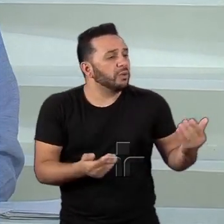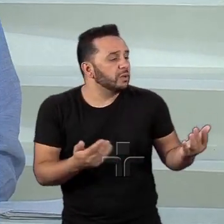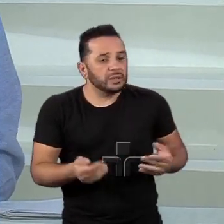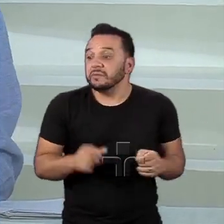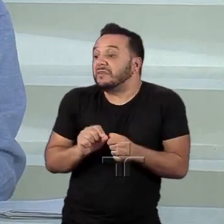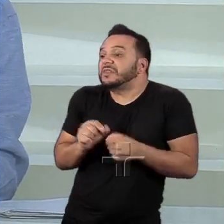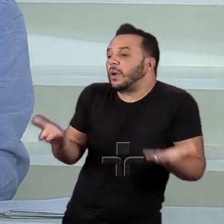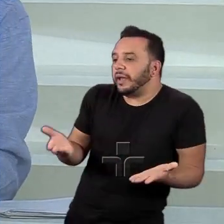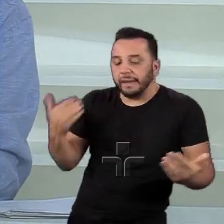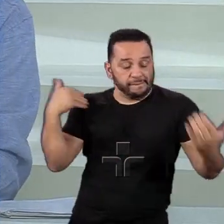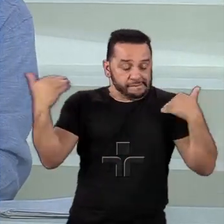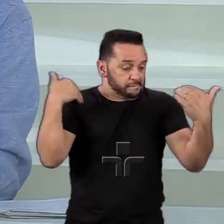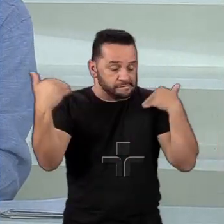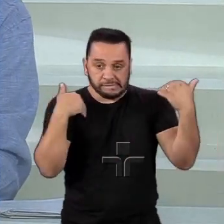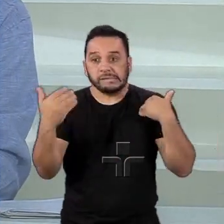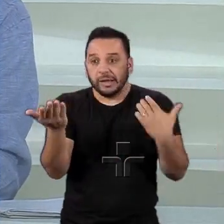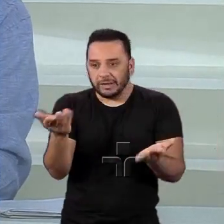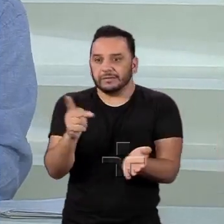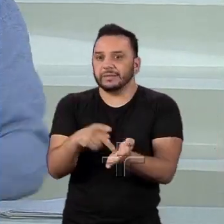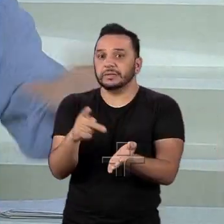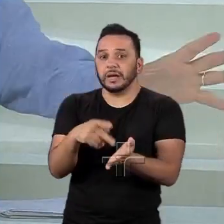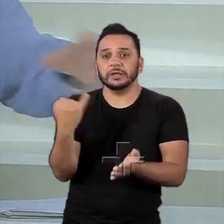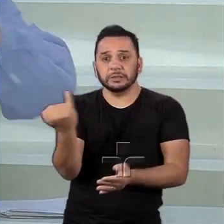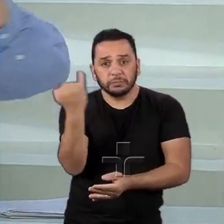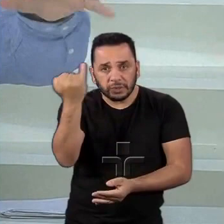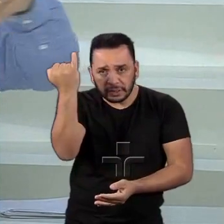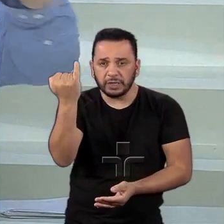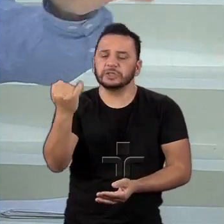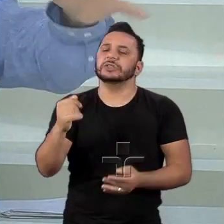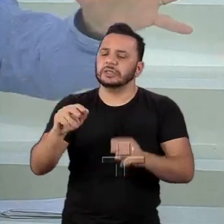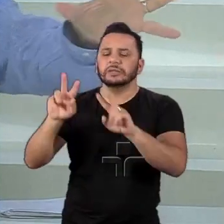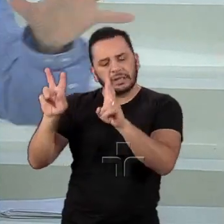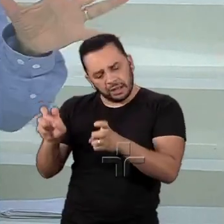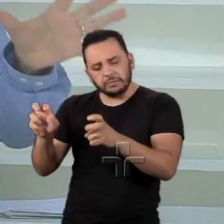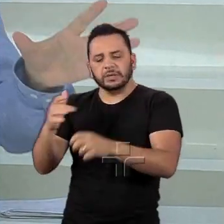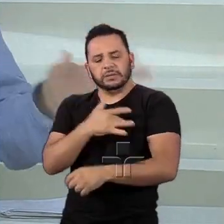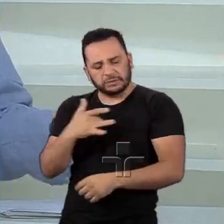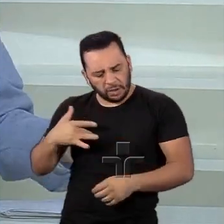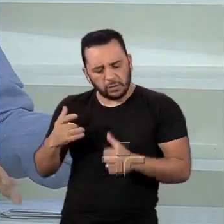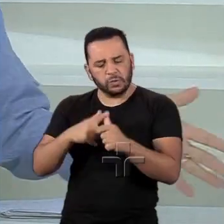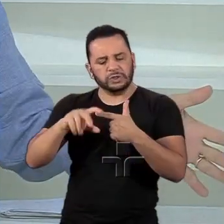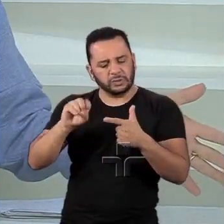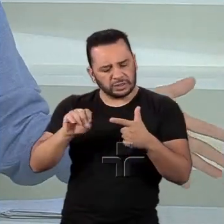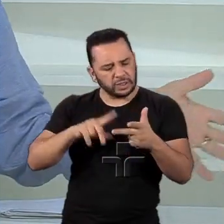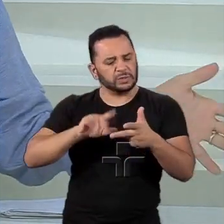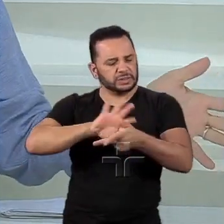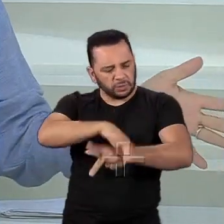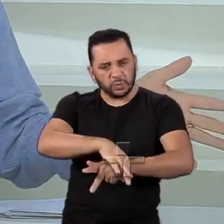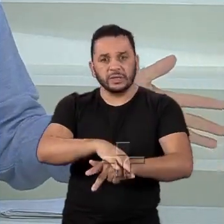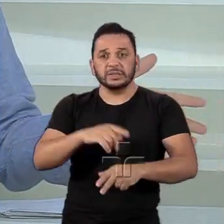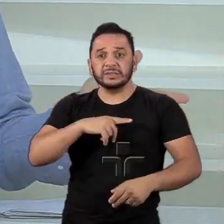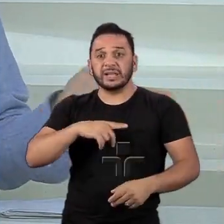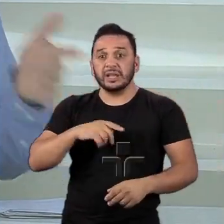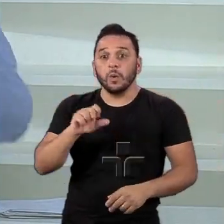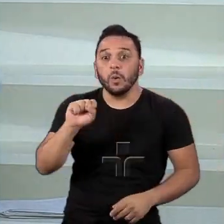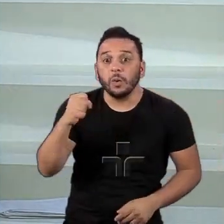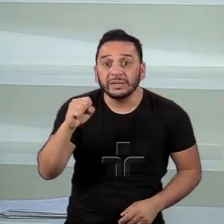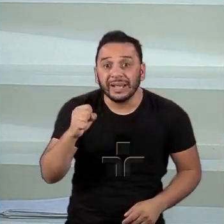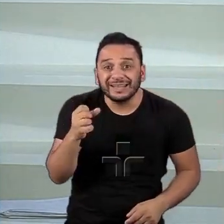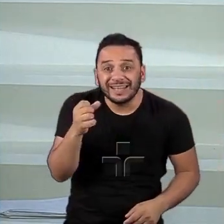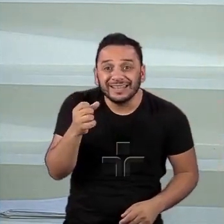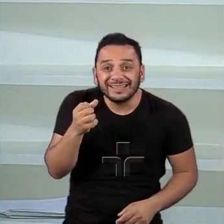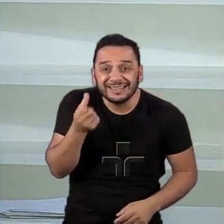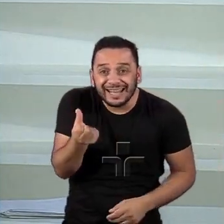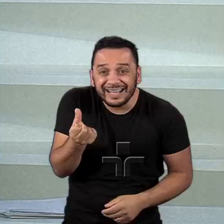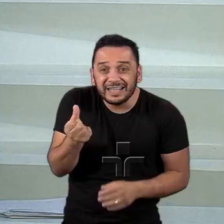Então, realmente, essa é a questão mais importante. Claro, vamos discutir educação, saúde aqui, segurança, podemos discutir aqui, a gente tem 86 páginas de programa, mas essa